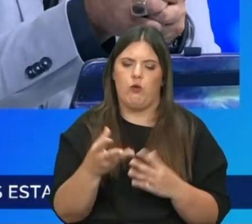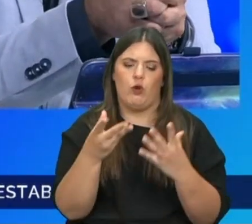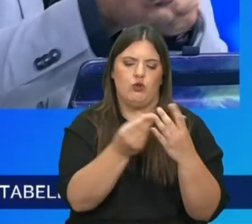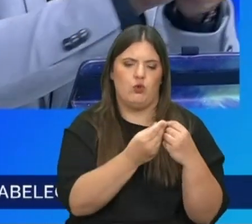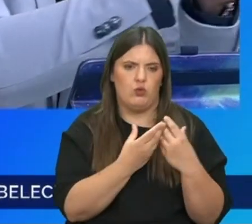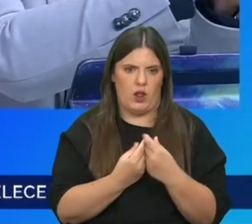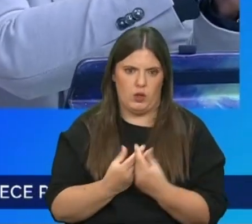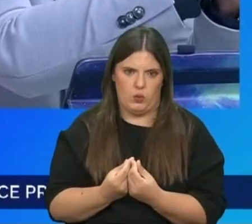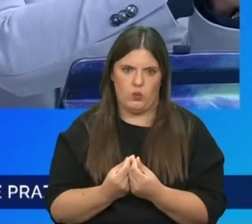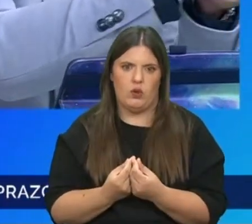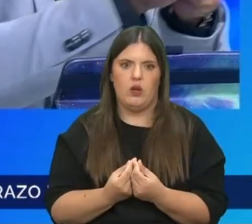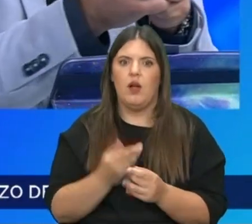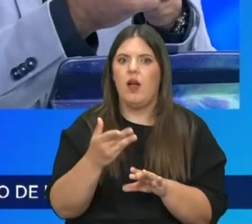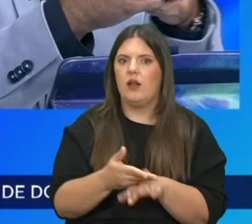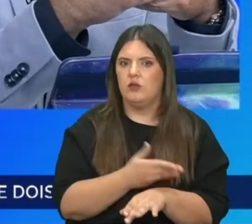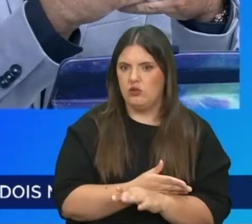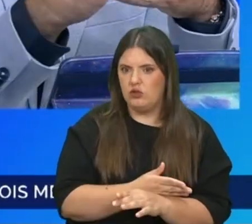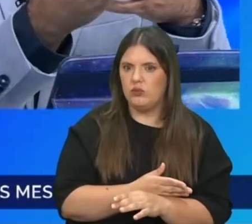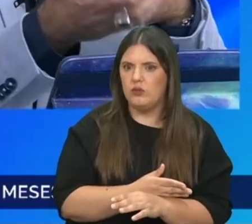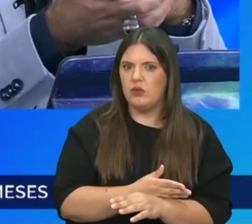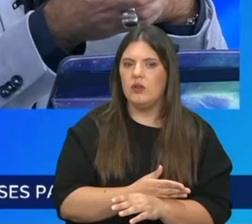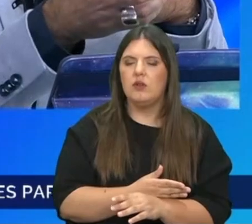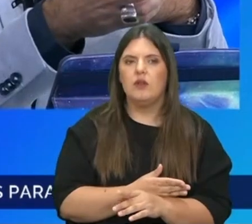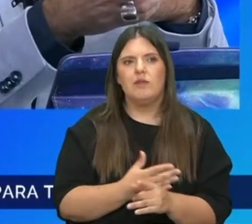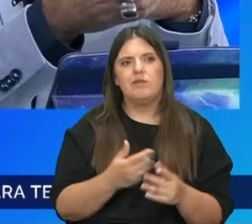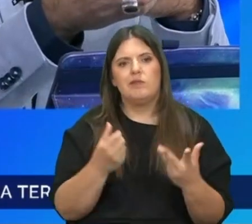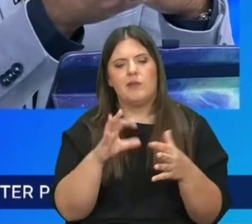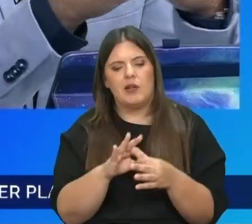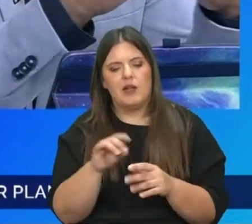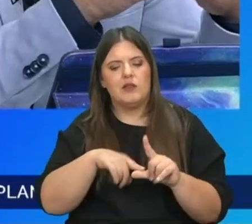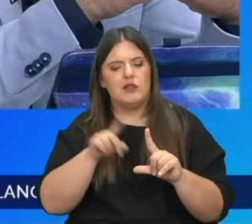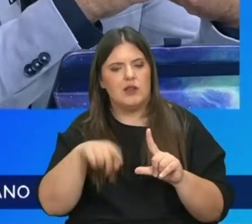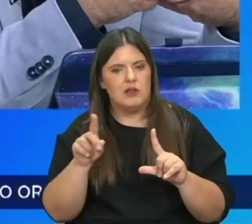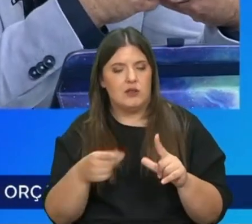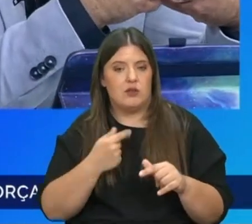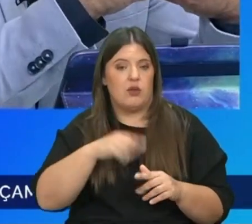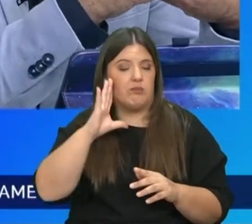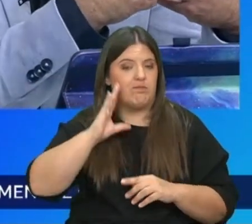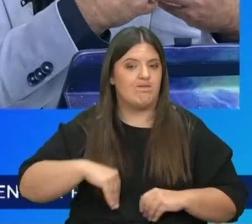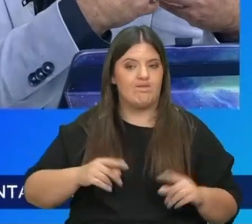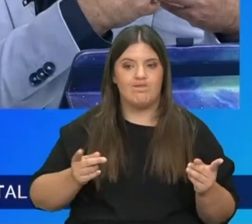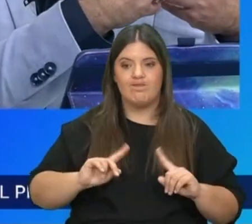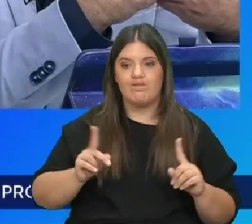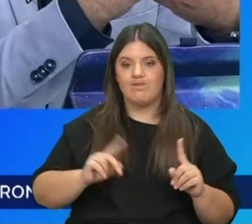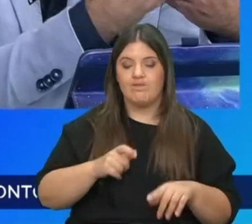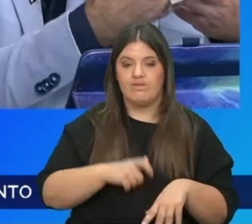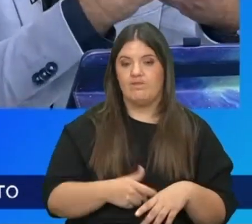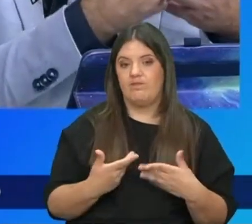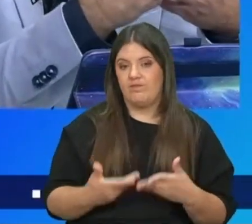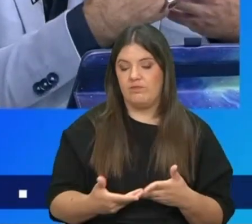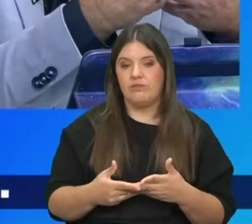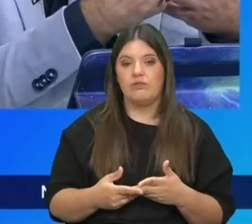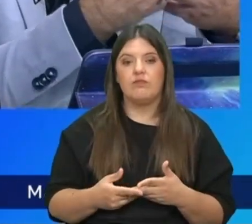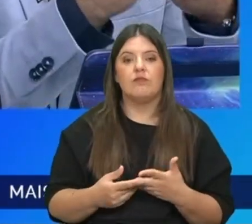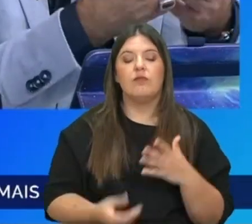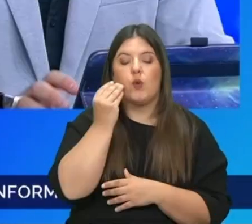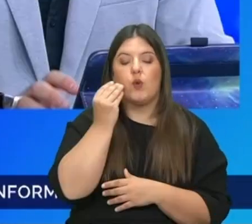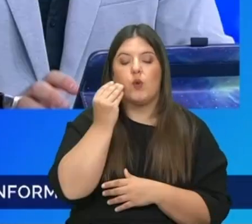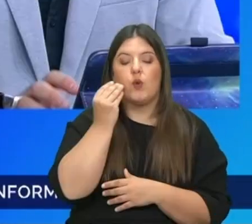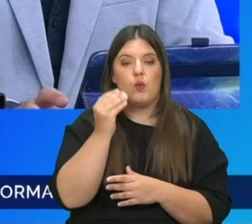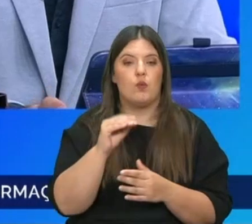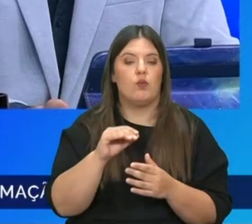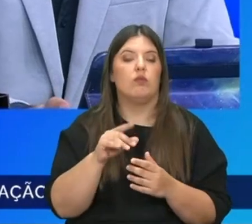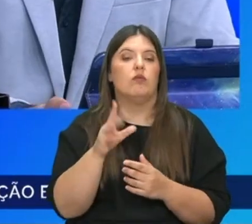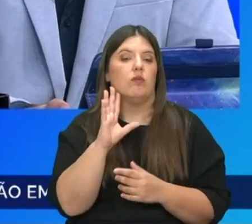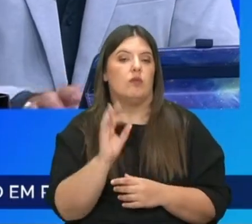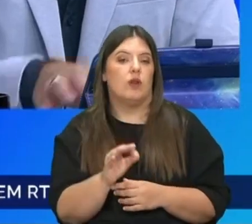juntando anteriormente, bate na questão estatística. Portanto, nós nem sequer sabemos, neste momento, como é que se formaram buracos negros